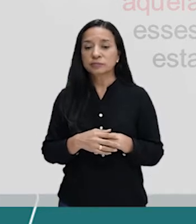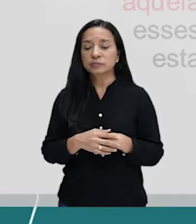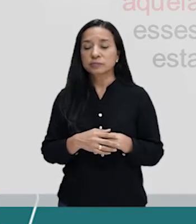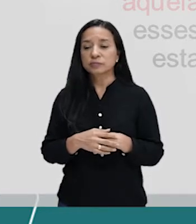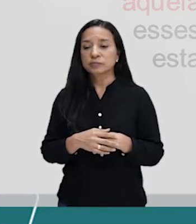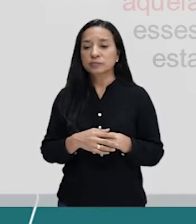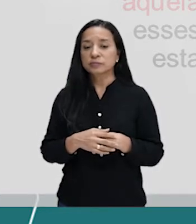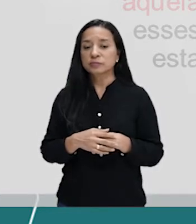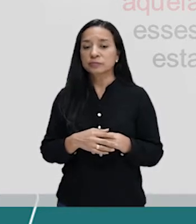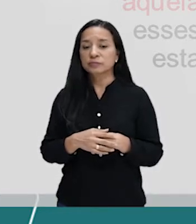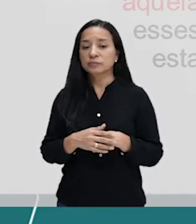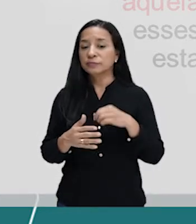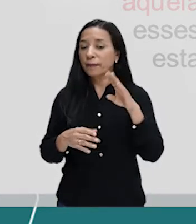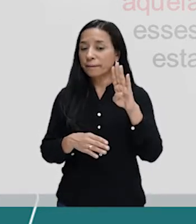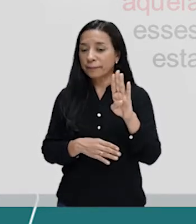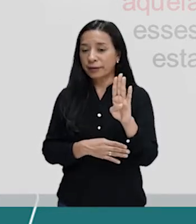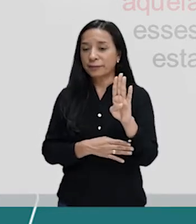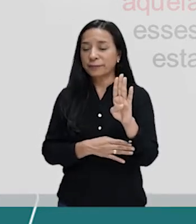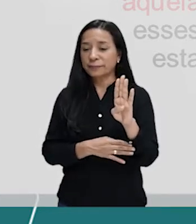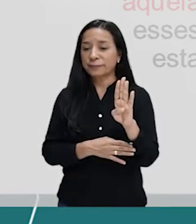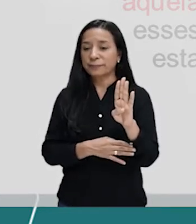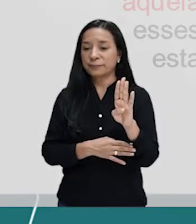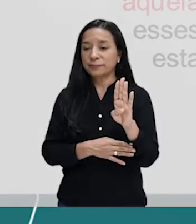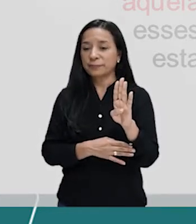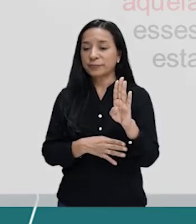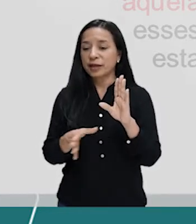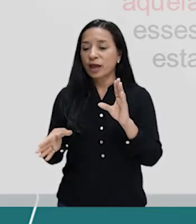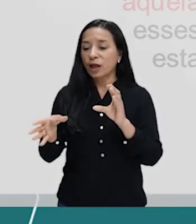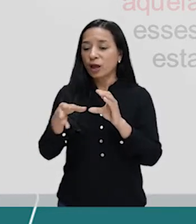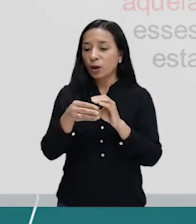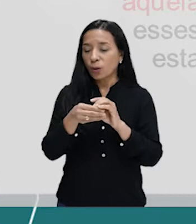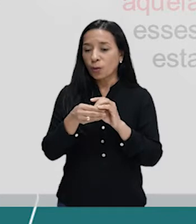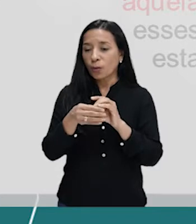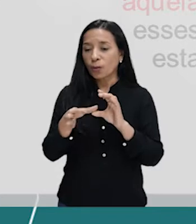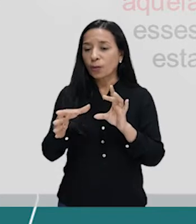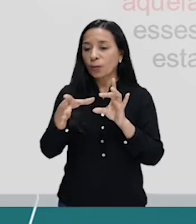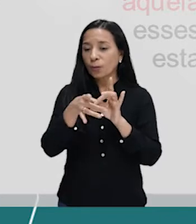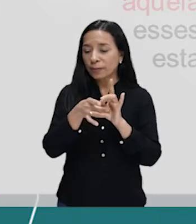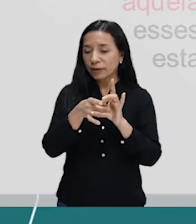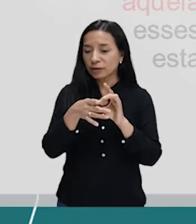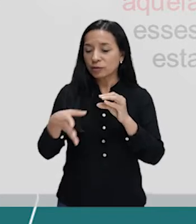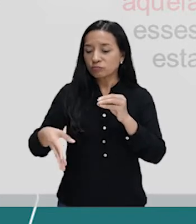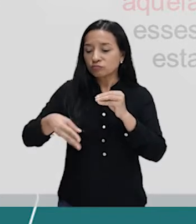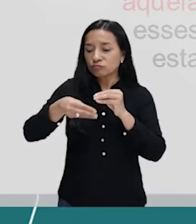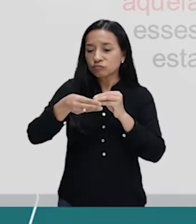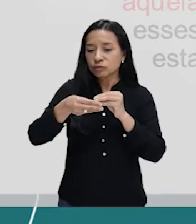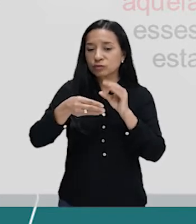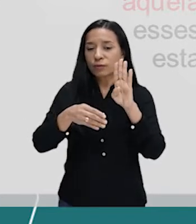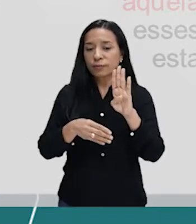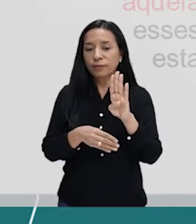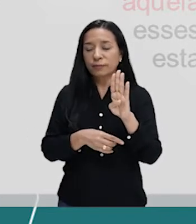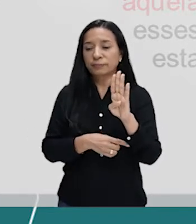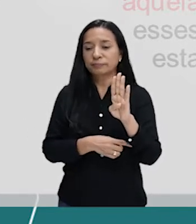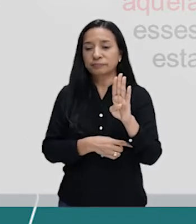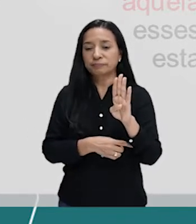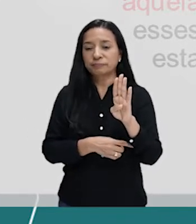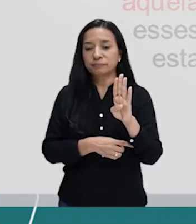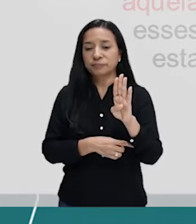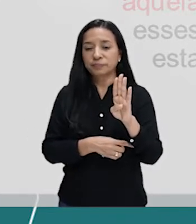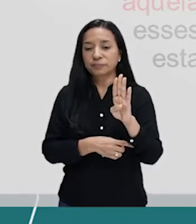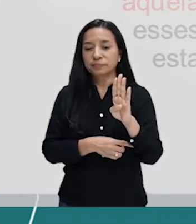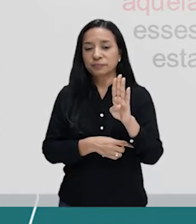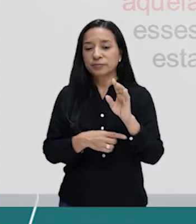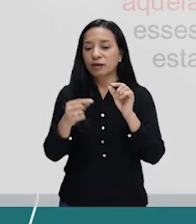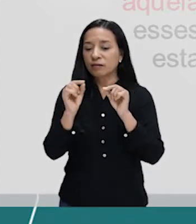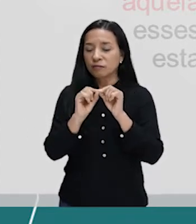a decrepitude do burrinho. Estes, porém, estavam mais gastos que aquela, né? Então, faz